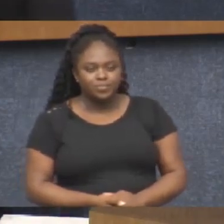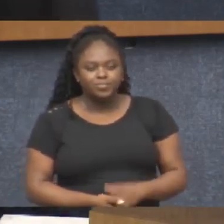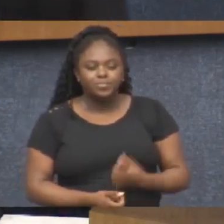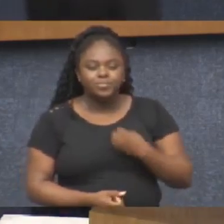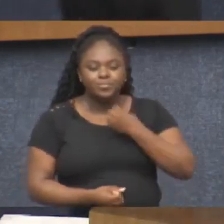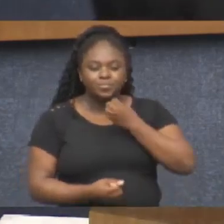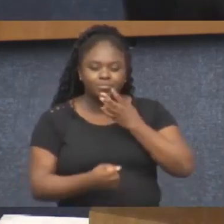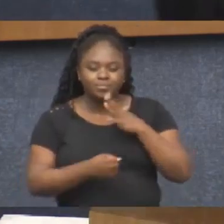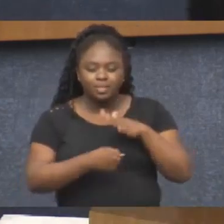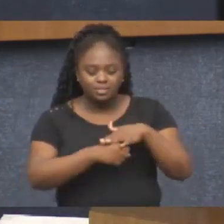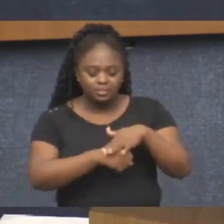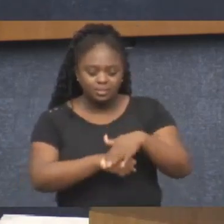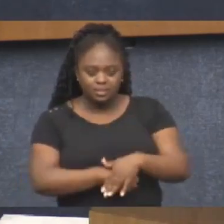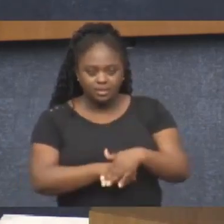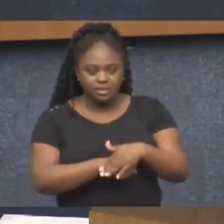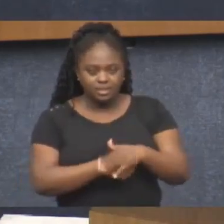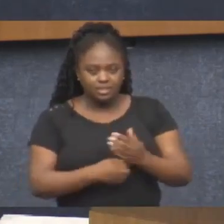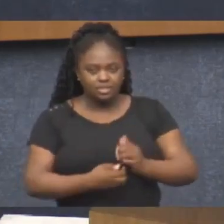Boa noite, pessoal.